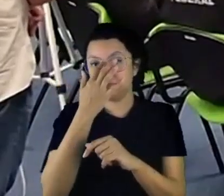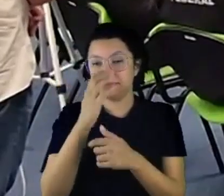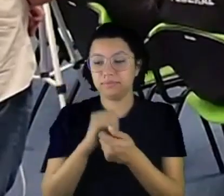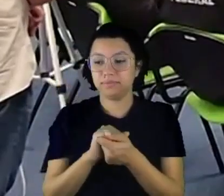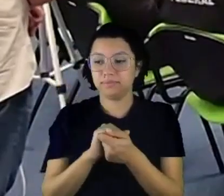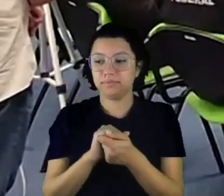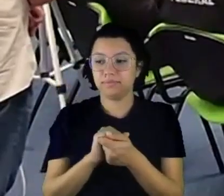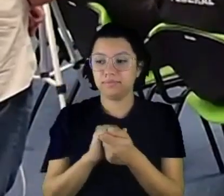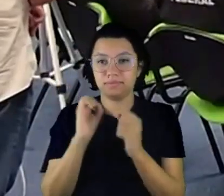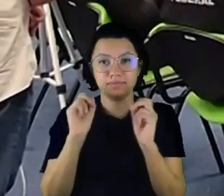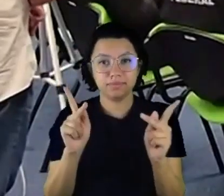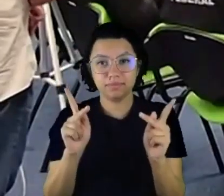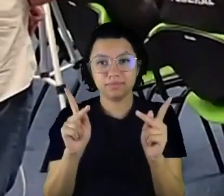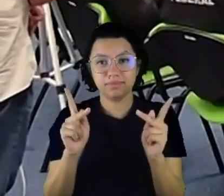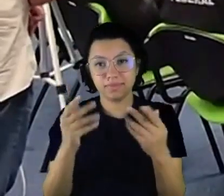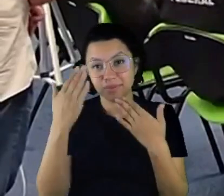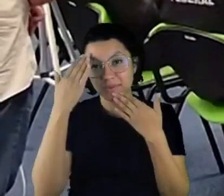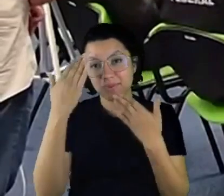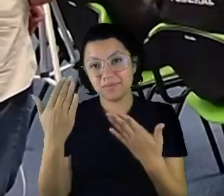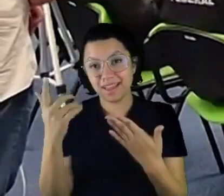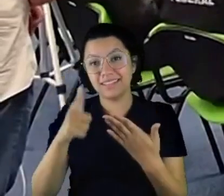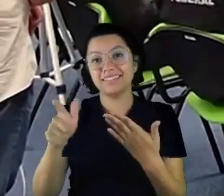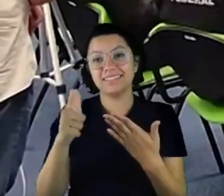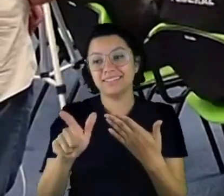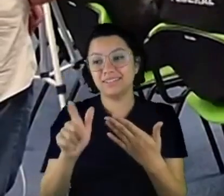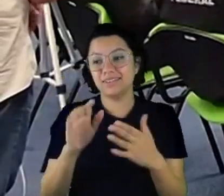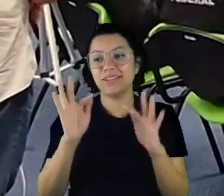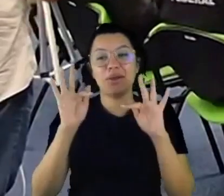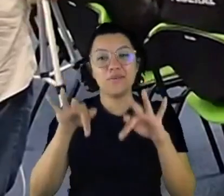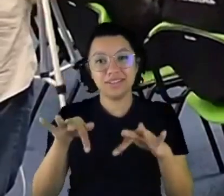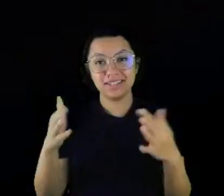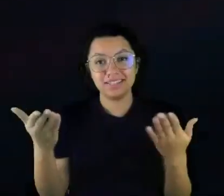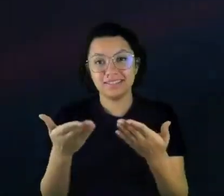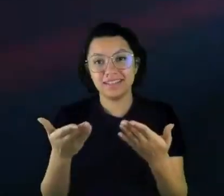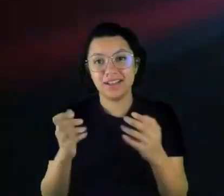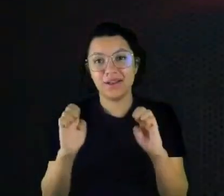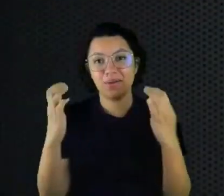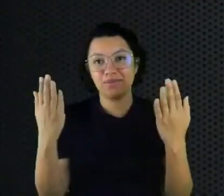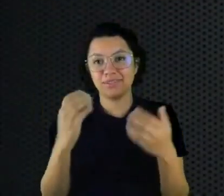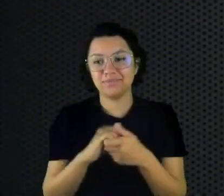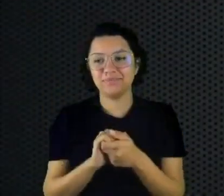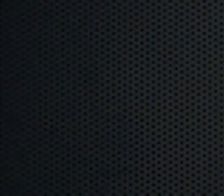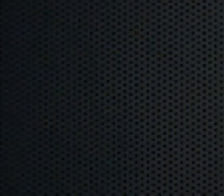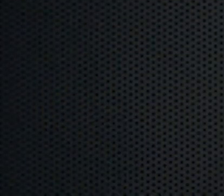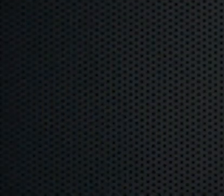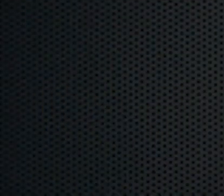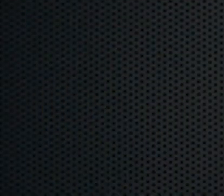bom? Muito obrigada. Muito obrigada, então tá encerrado.